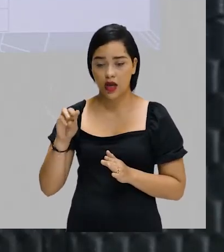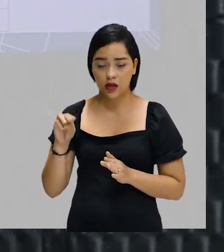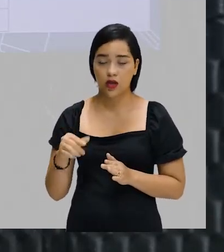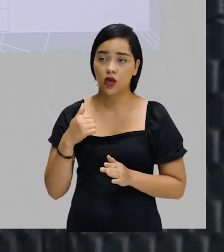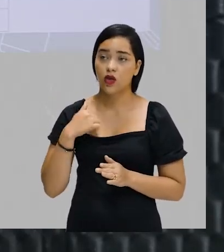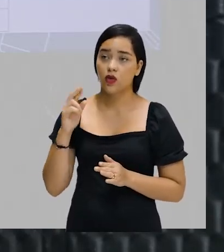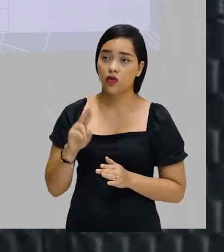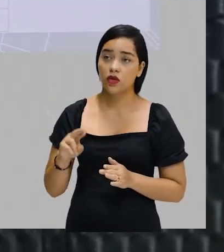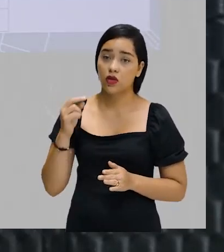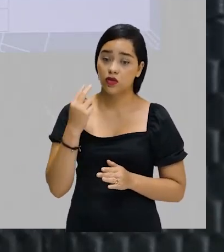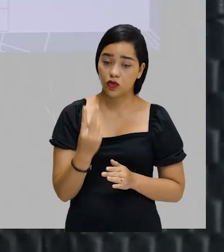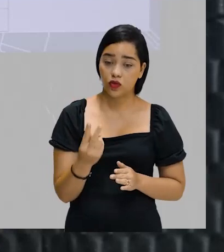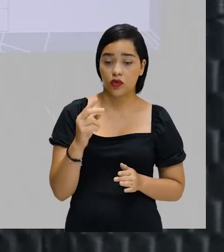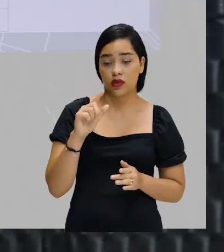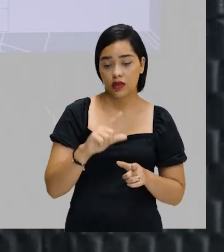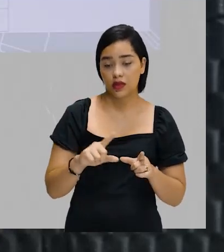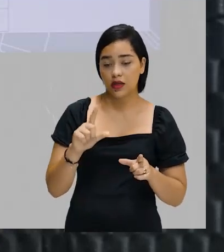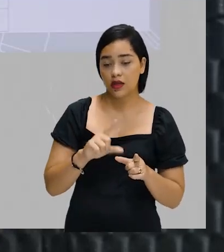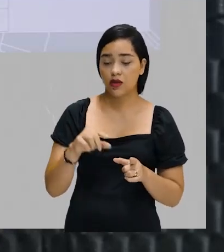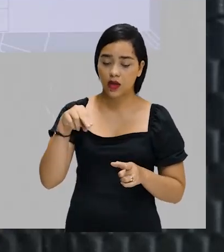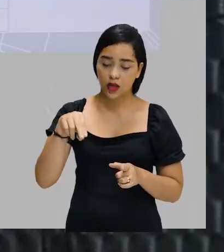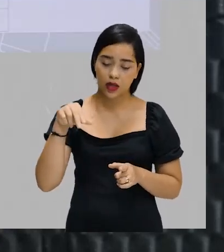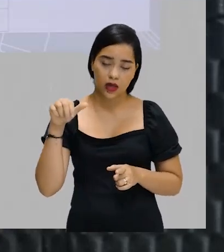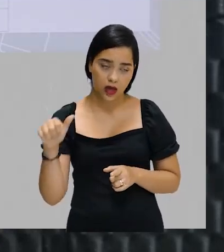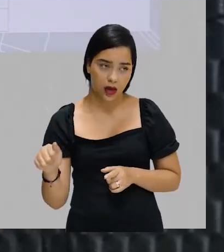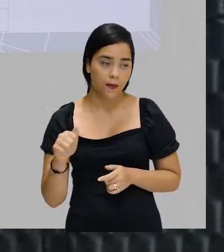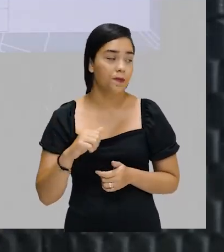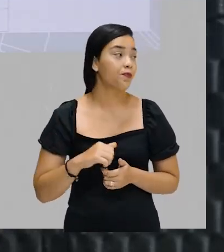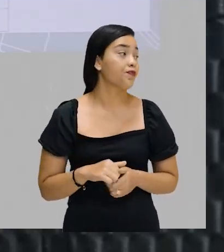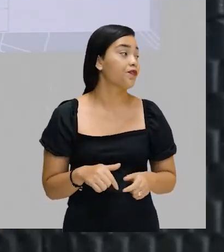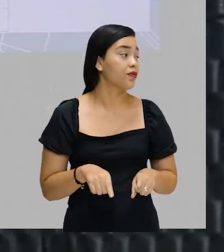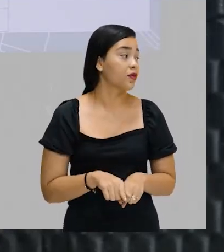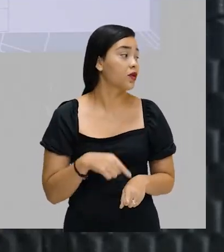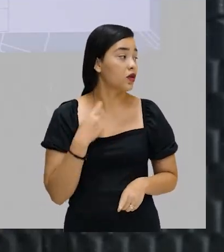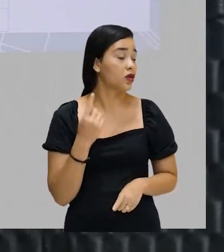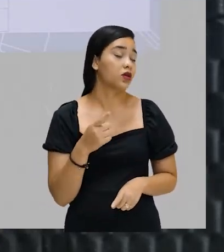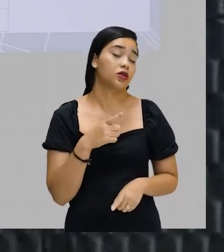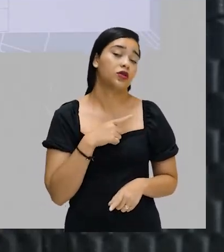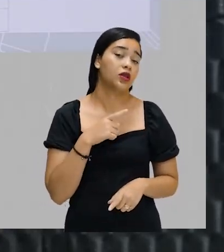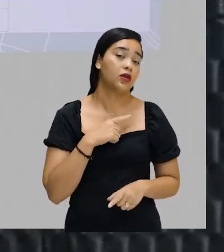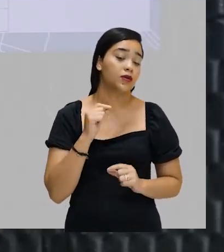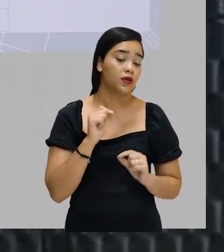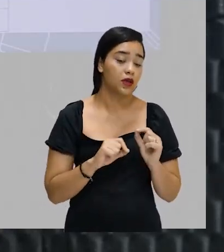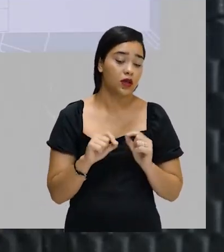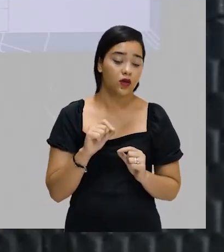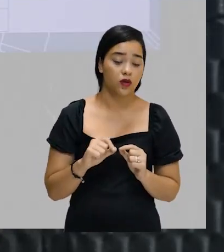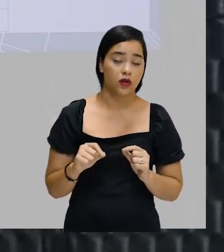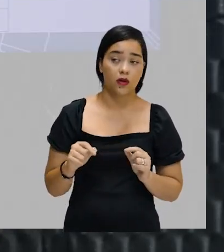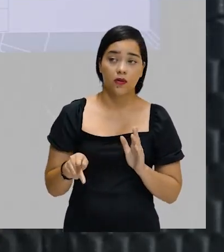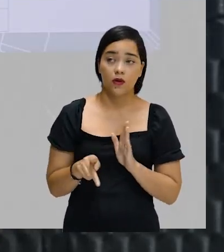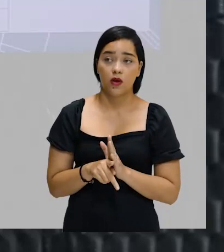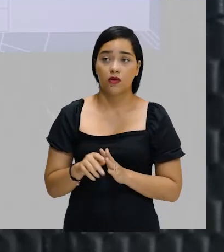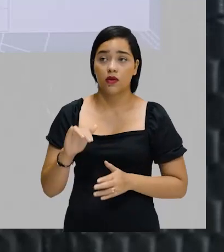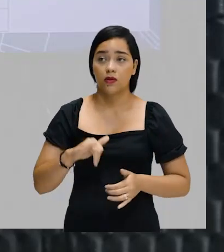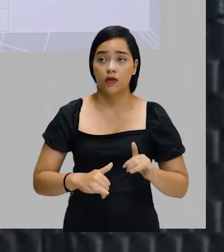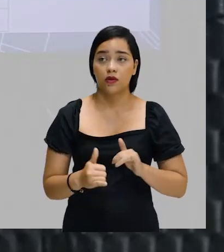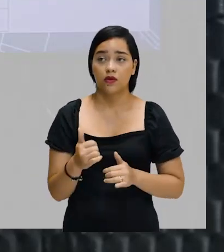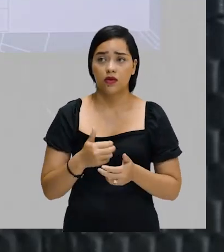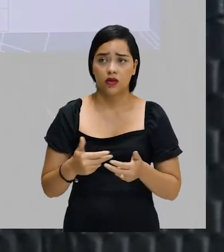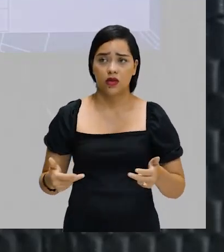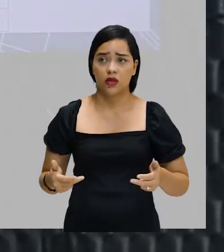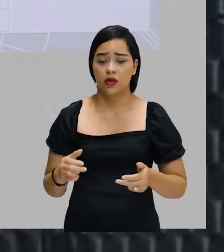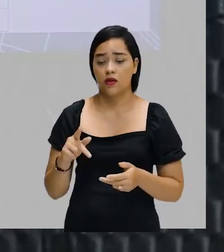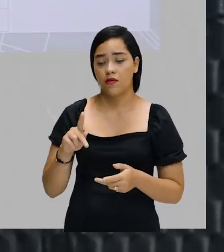eu vou utilizar duas letras, no caso o Na. E assim nós temos os símbolos dos elementos químicos.